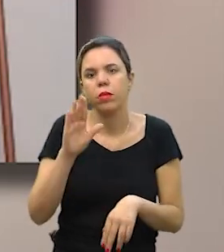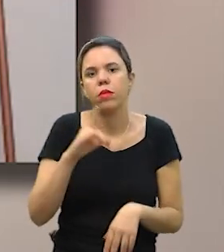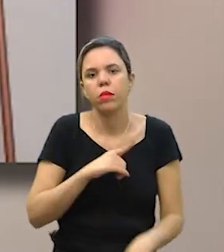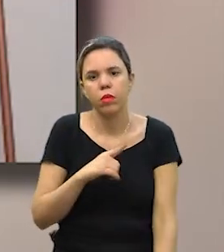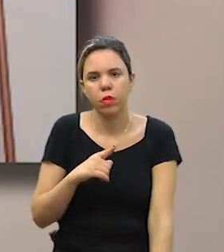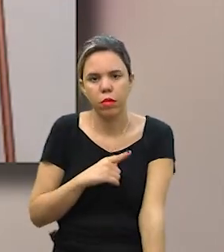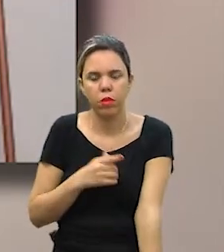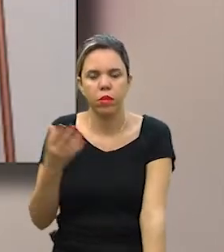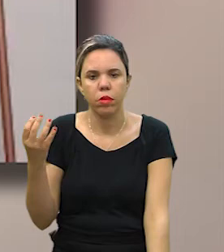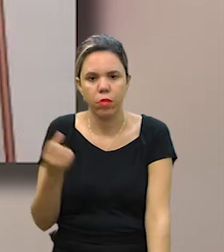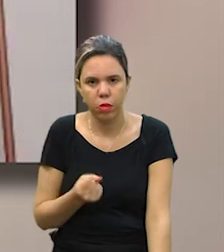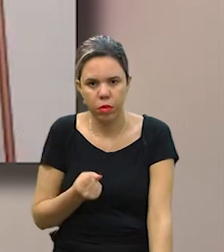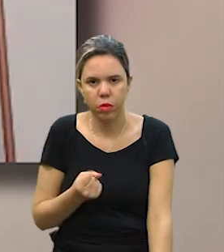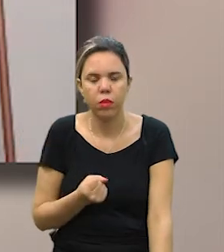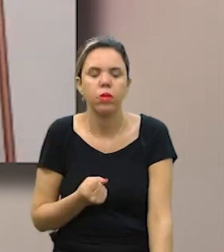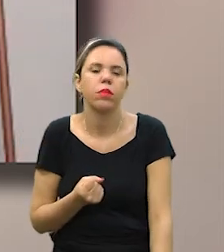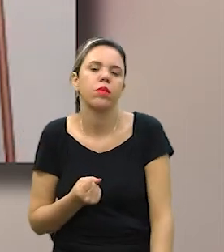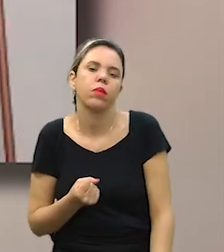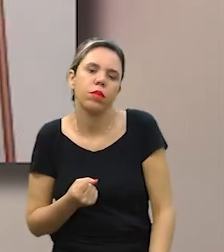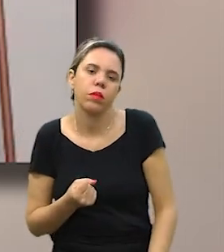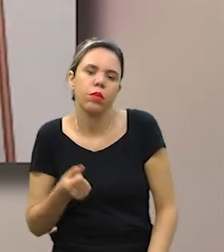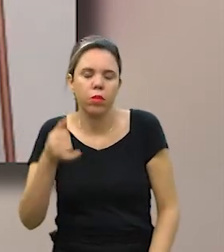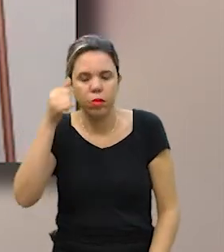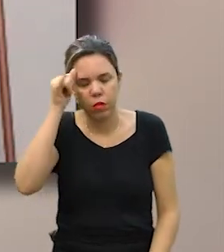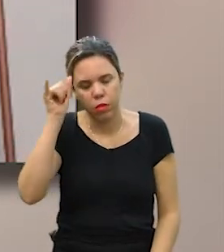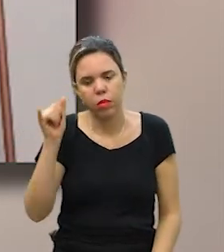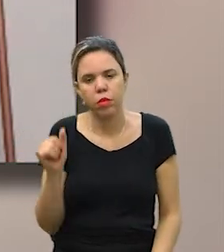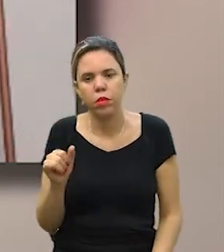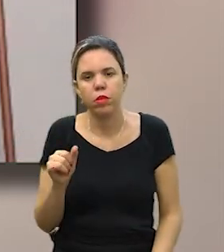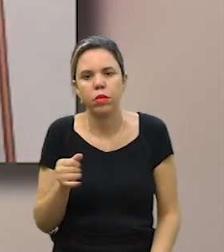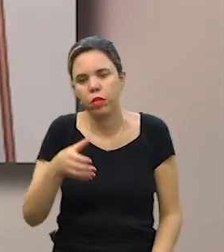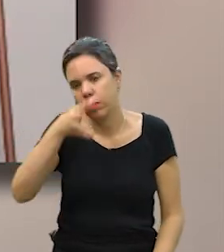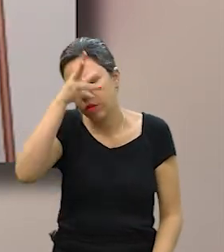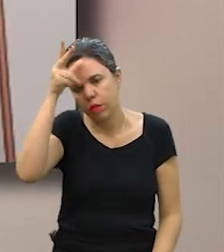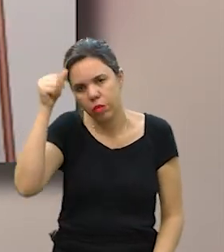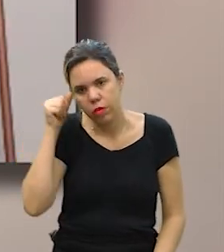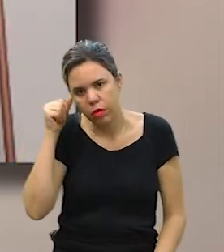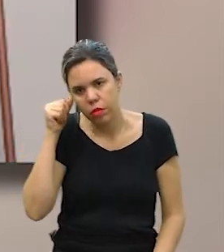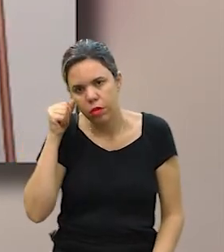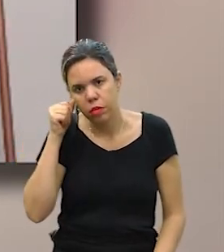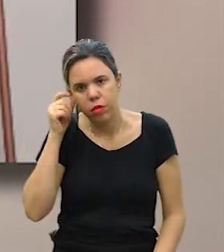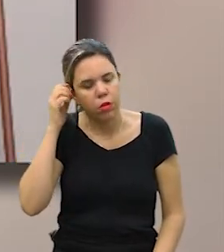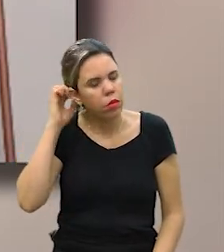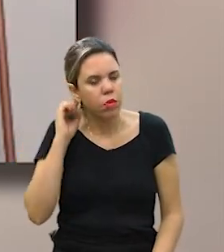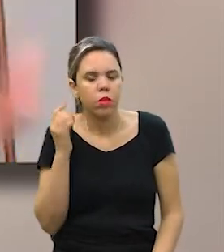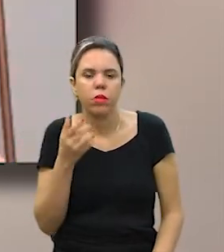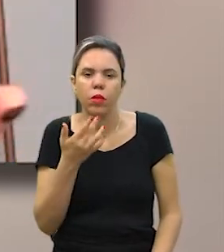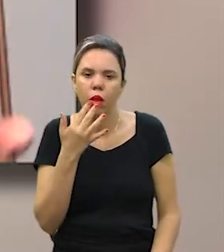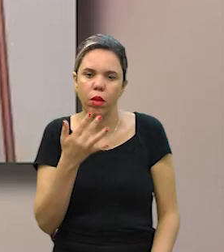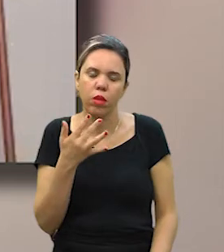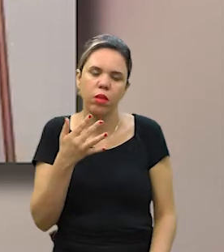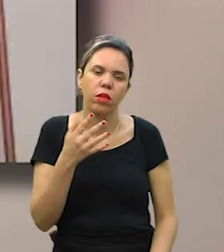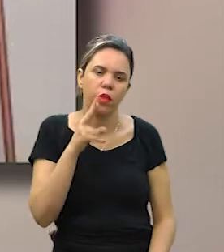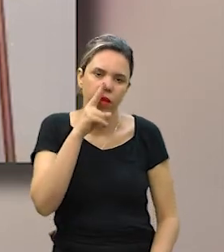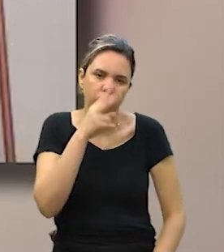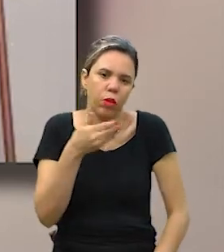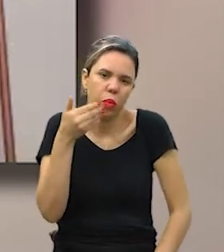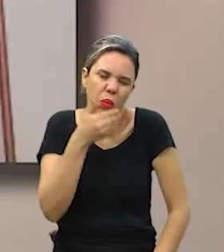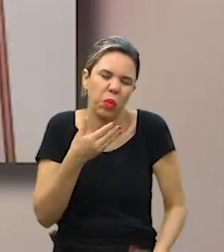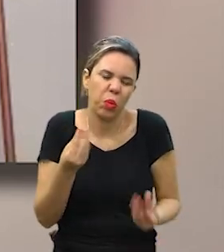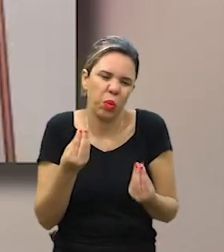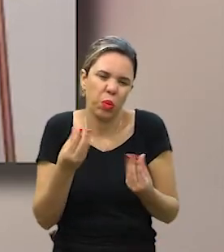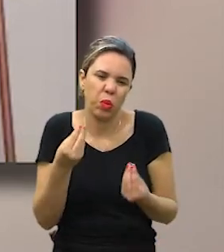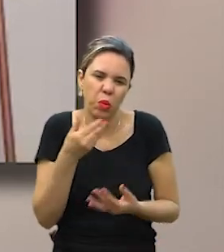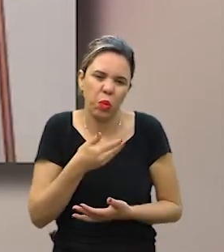o que mais? O leite na composição, leite de vaca. O refrigerante, além de corante, ele tem o quê?